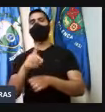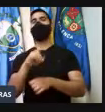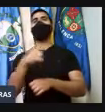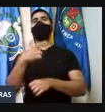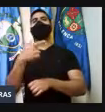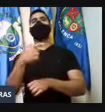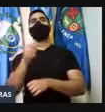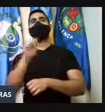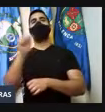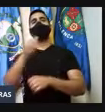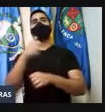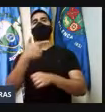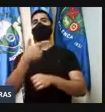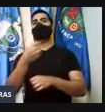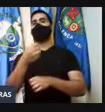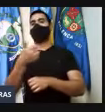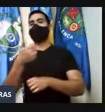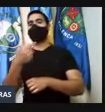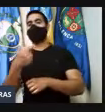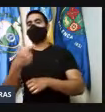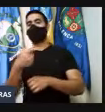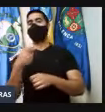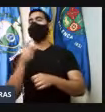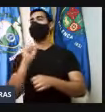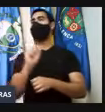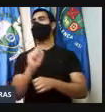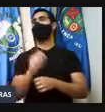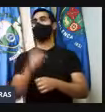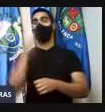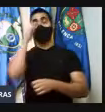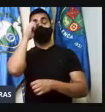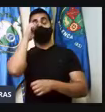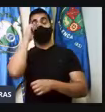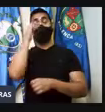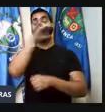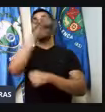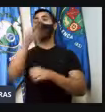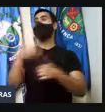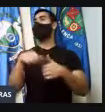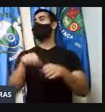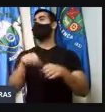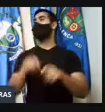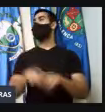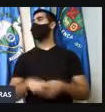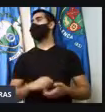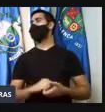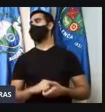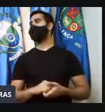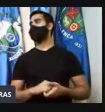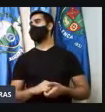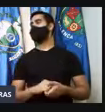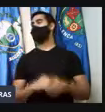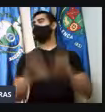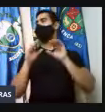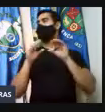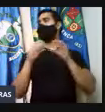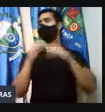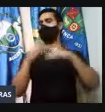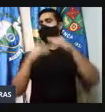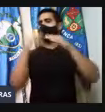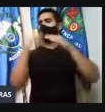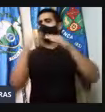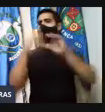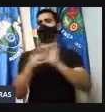abril de 2017, dispõe sobre a criação de âmbito do distrito que menciona um Conselho de Desenvolvimento